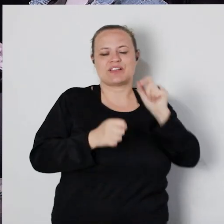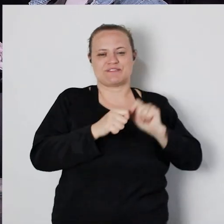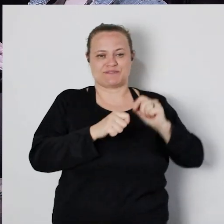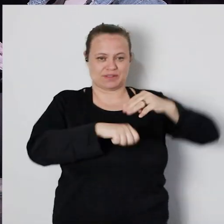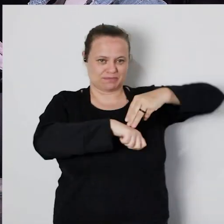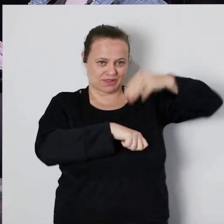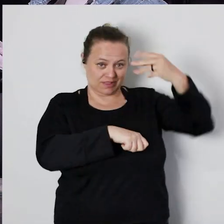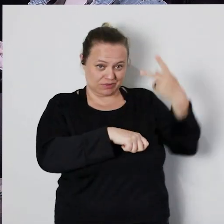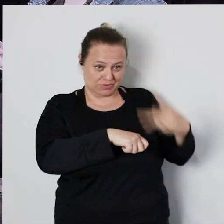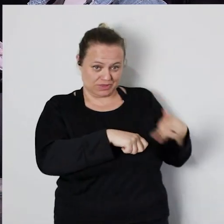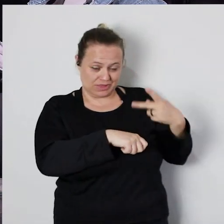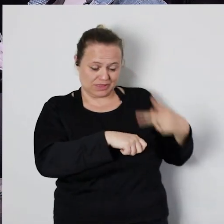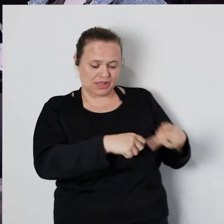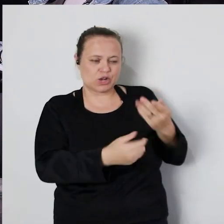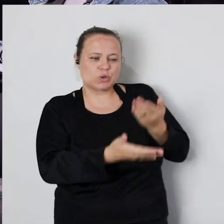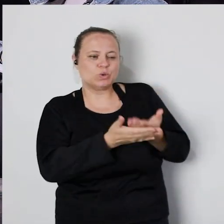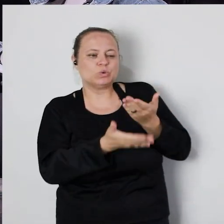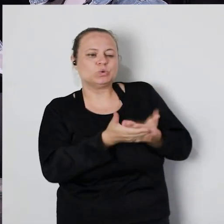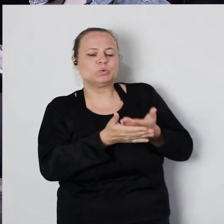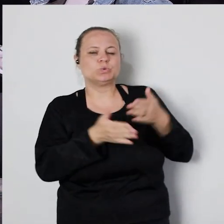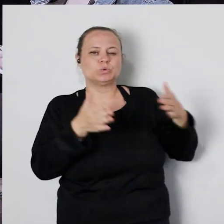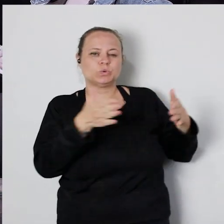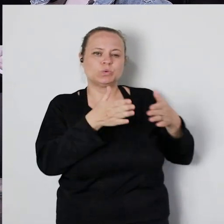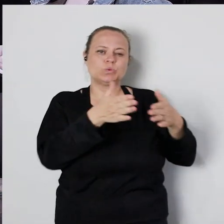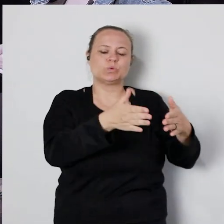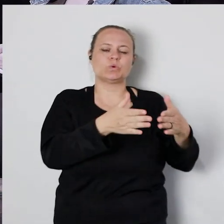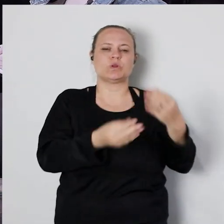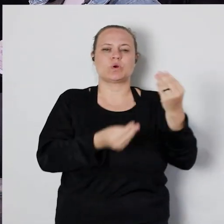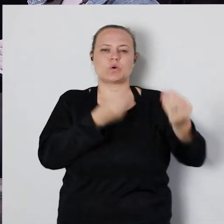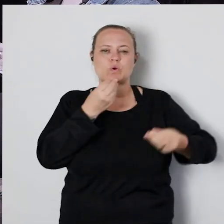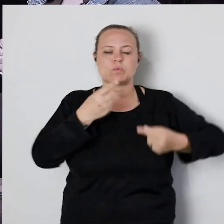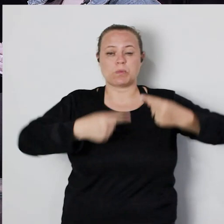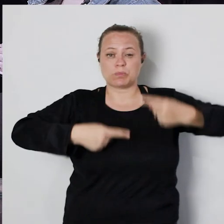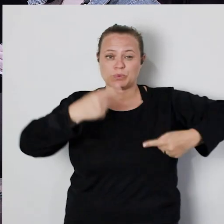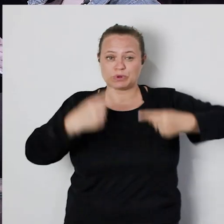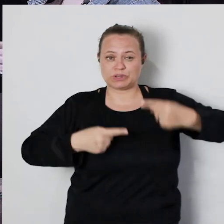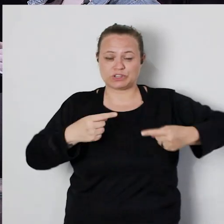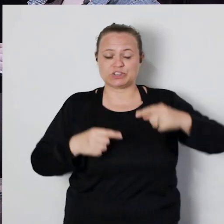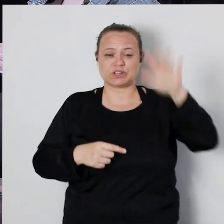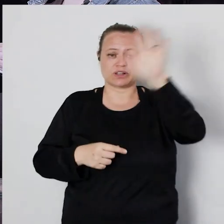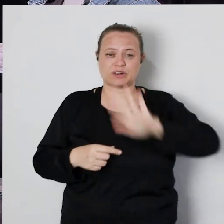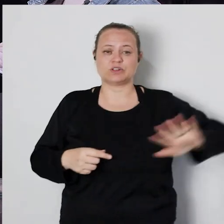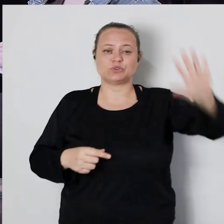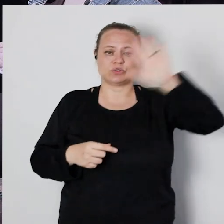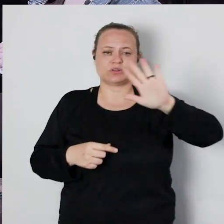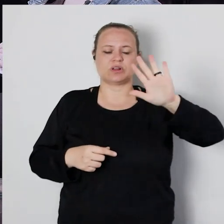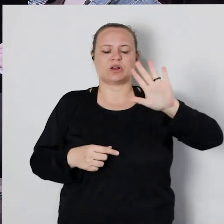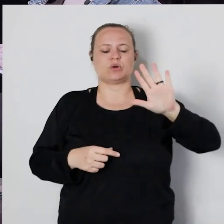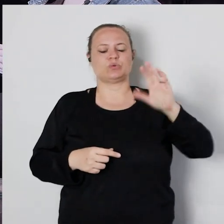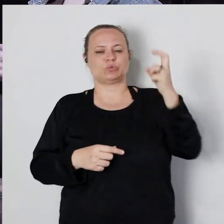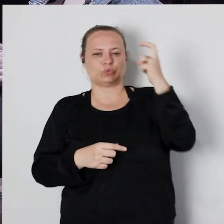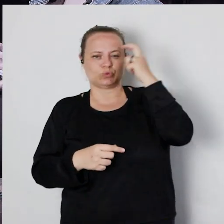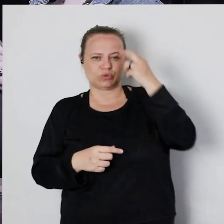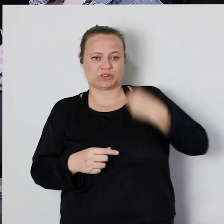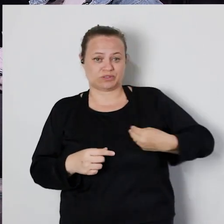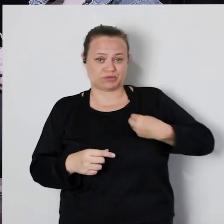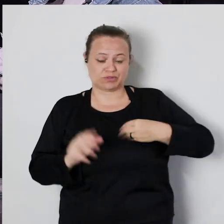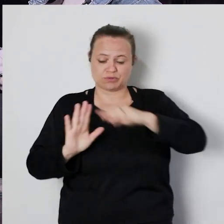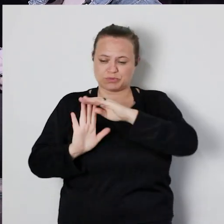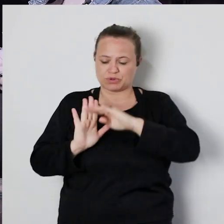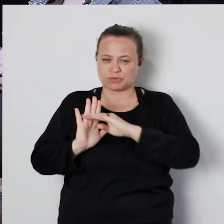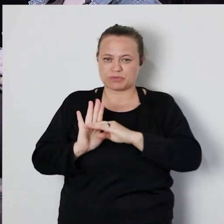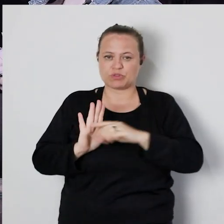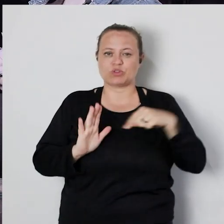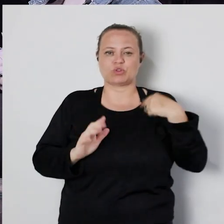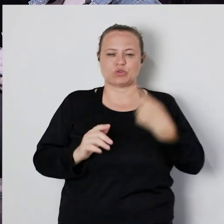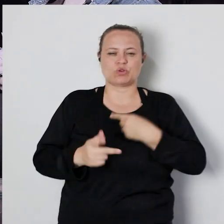E aí ele acontece uma reformulação, a Marina faz a dissertação de mestrado dela, analisando essa política nacional do